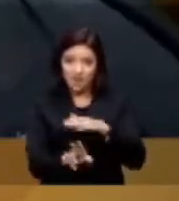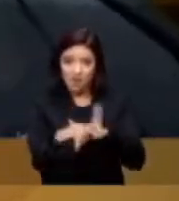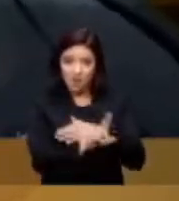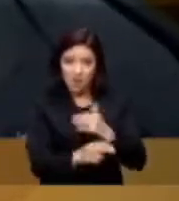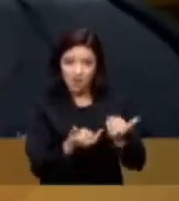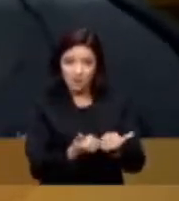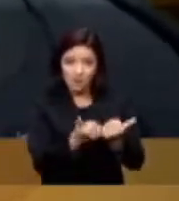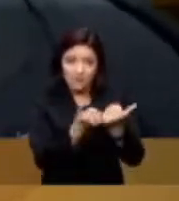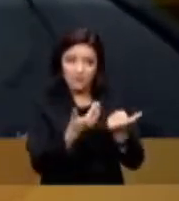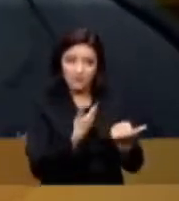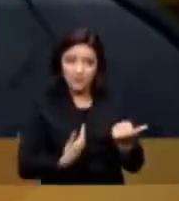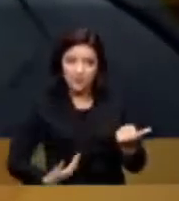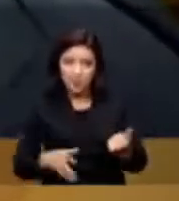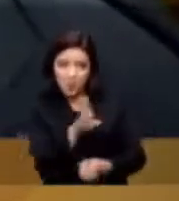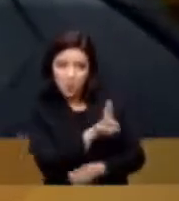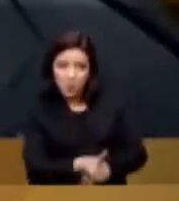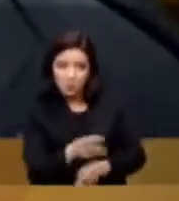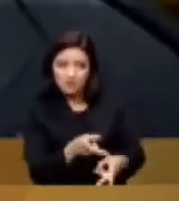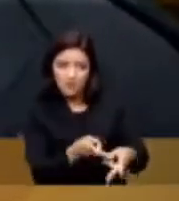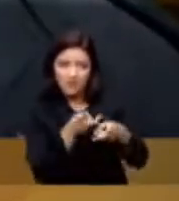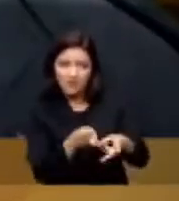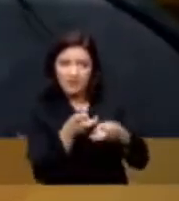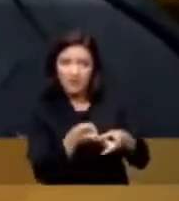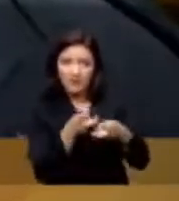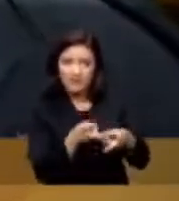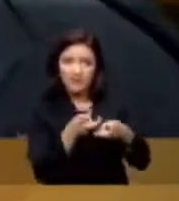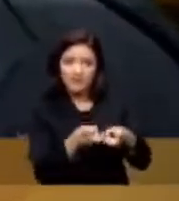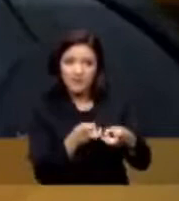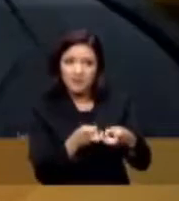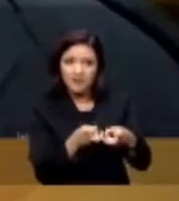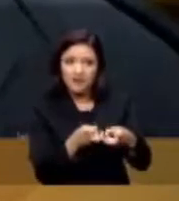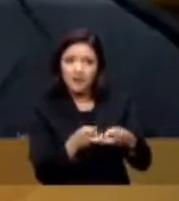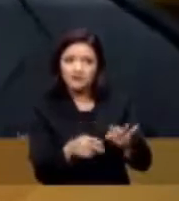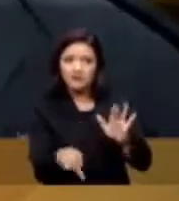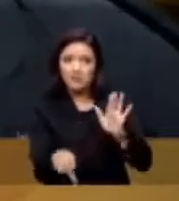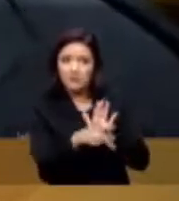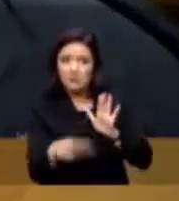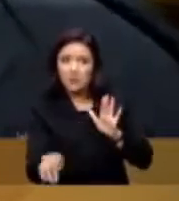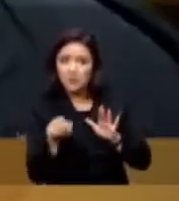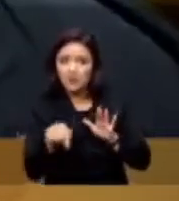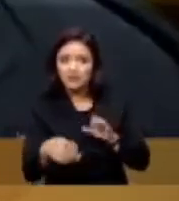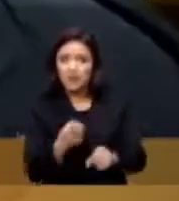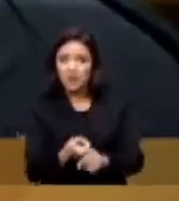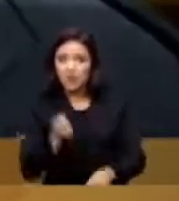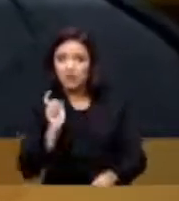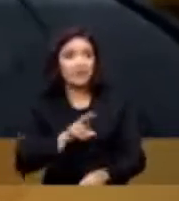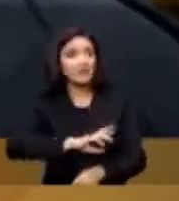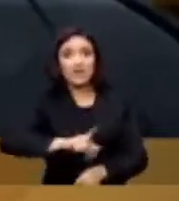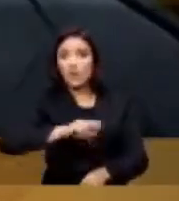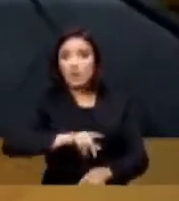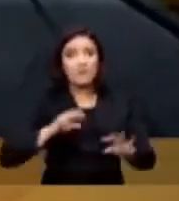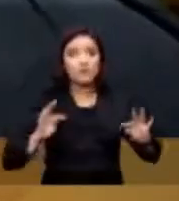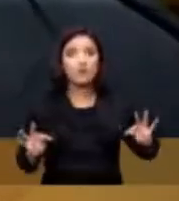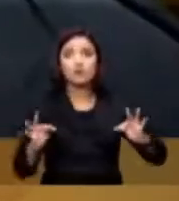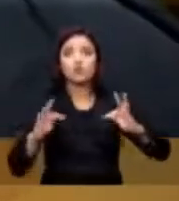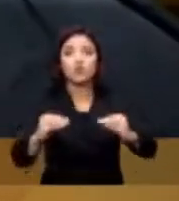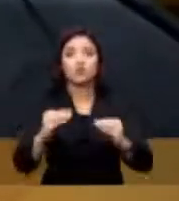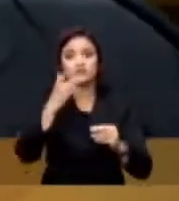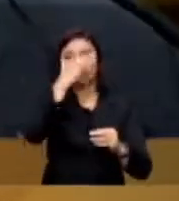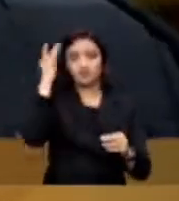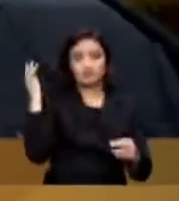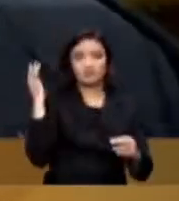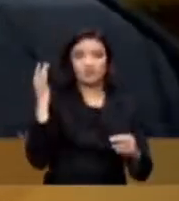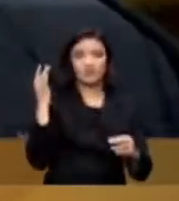patrimônio público de uma maneira especial, específica, não universalizável e